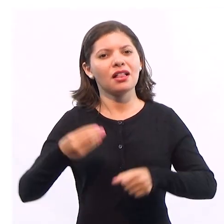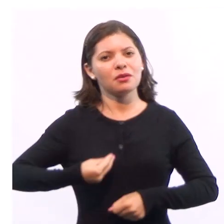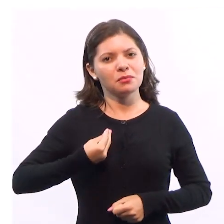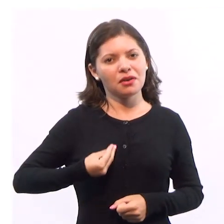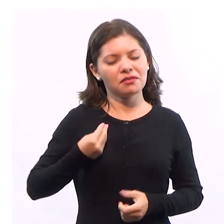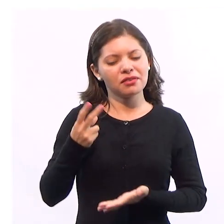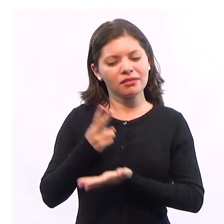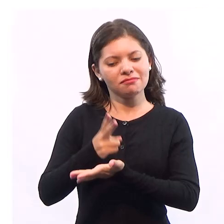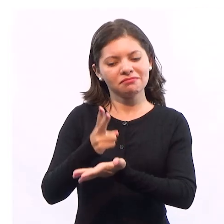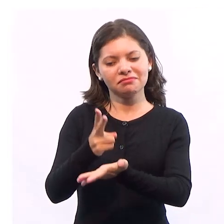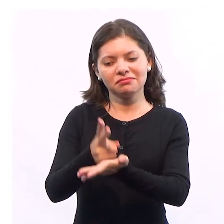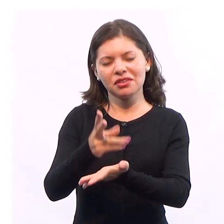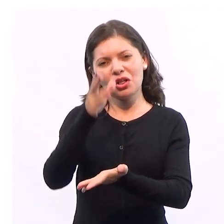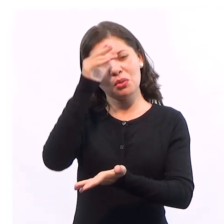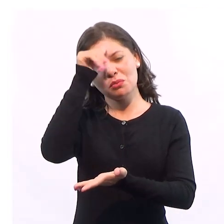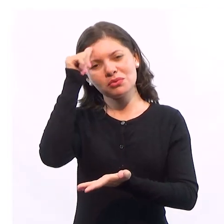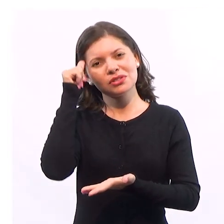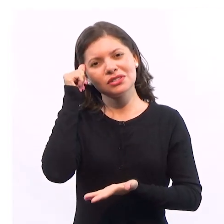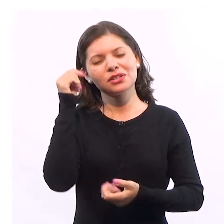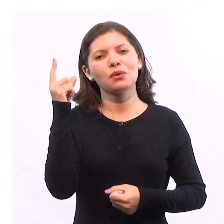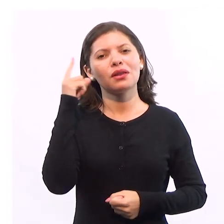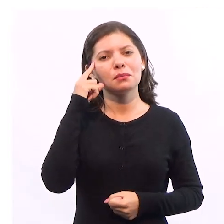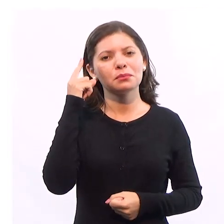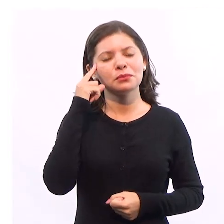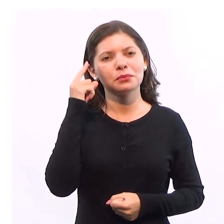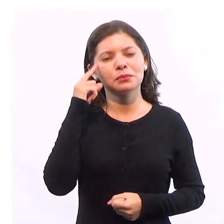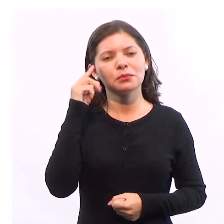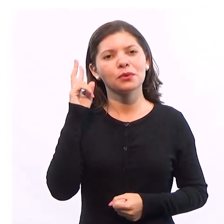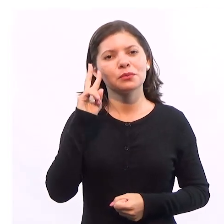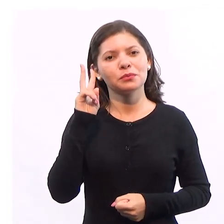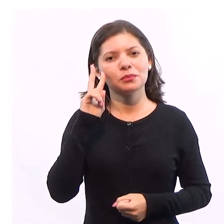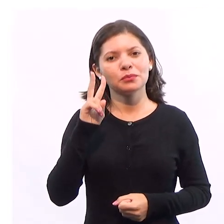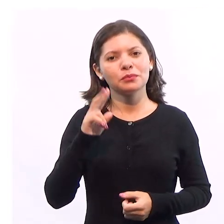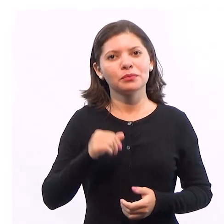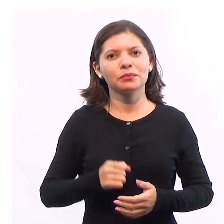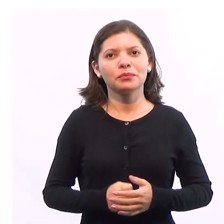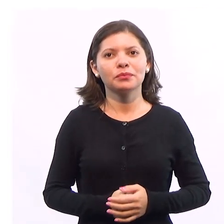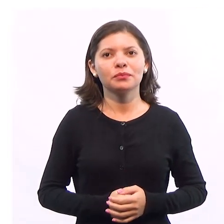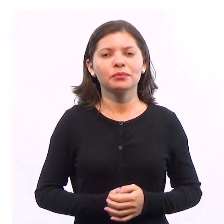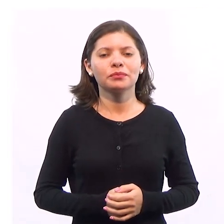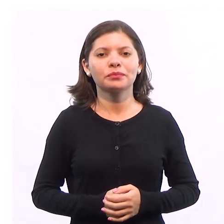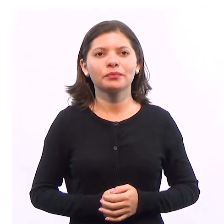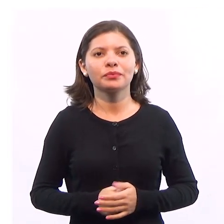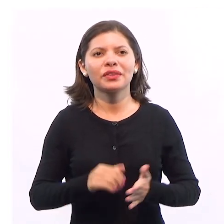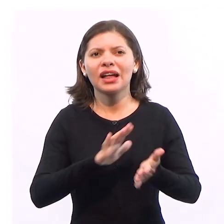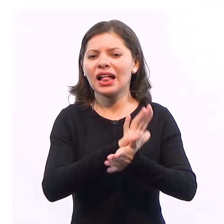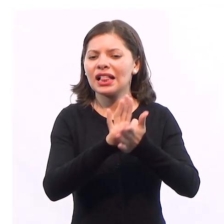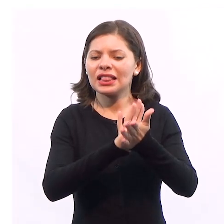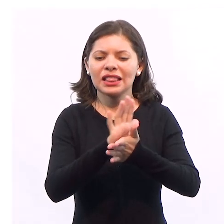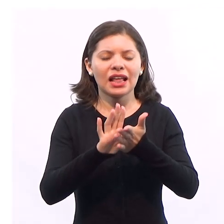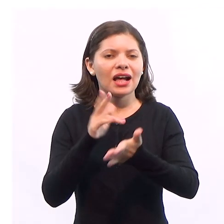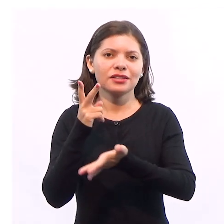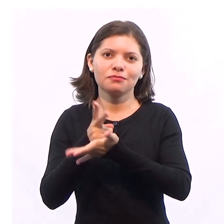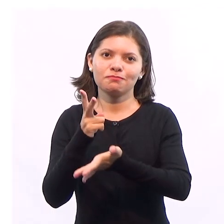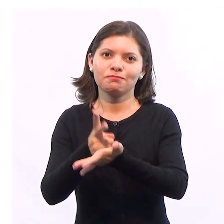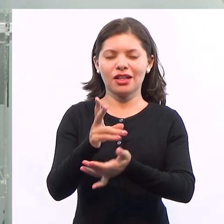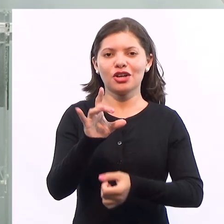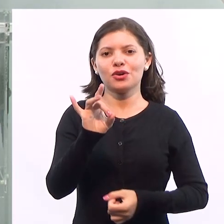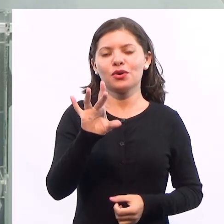ele falou uma frase, que essa frase eu levo para a minha vida, nunca mais eu esqueci, sempre eu trago ela aqui no meu